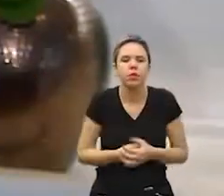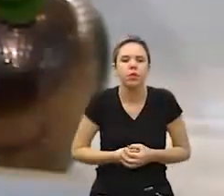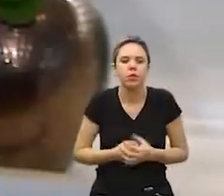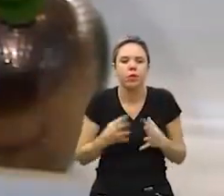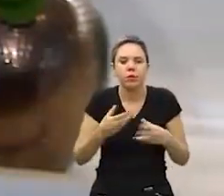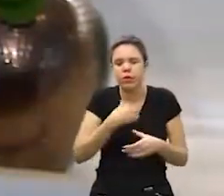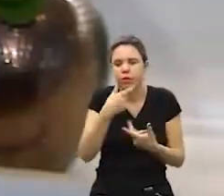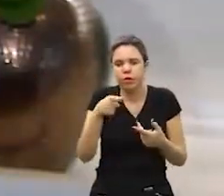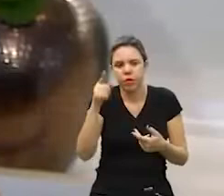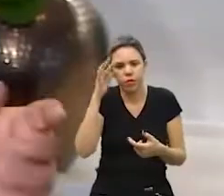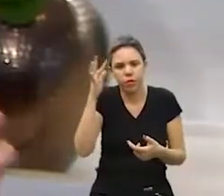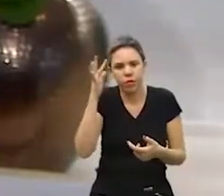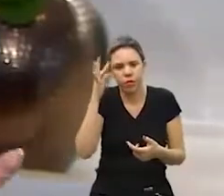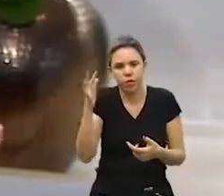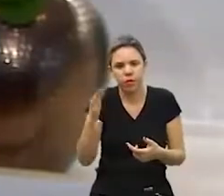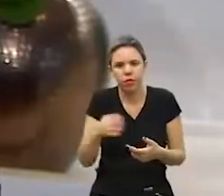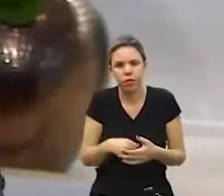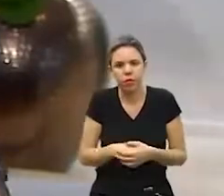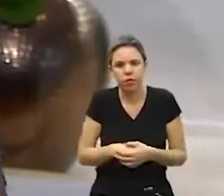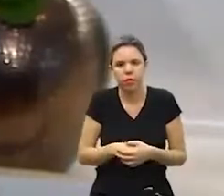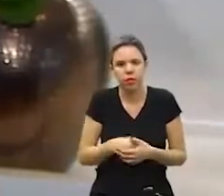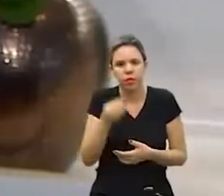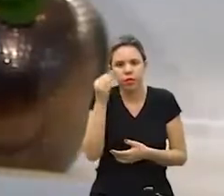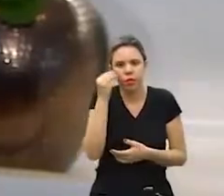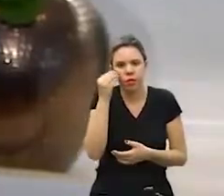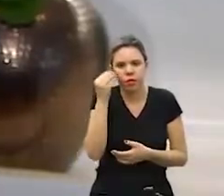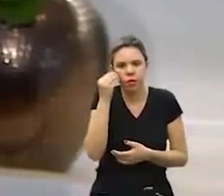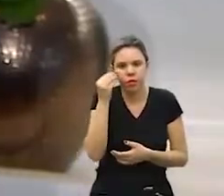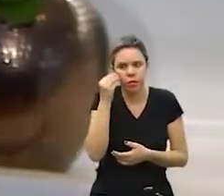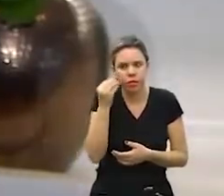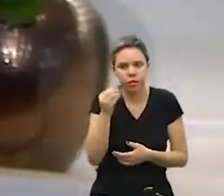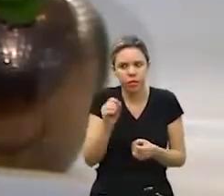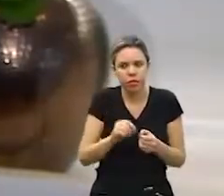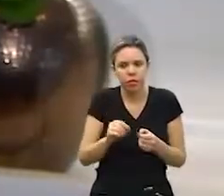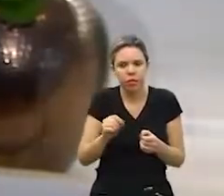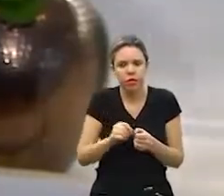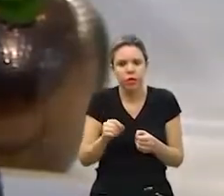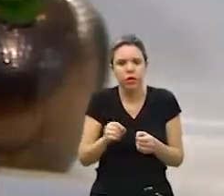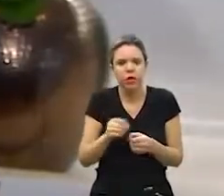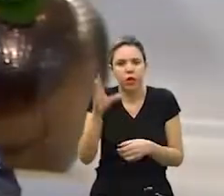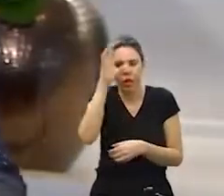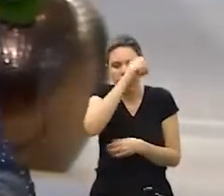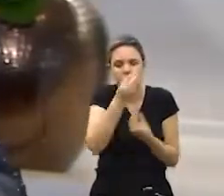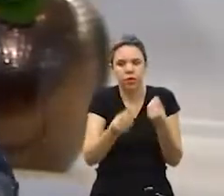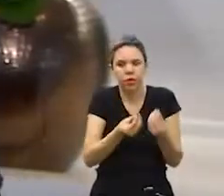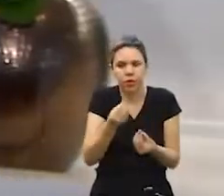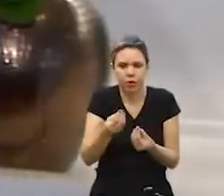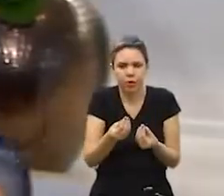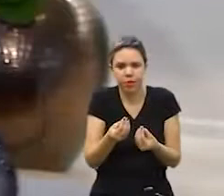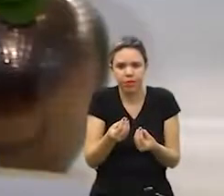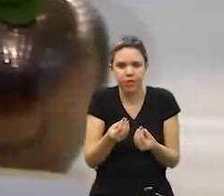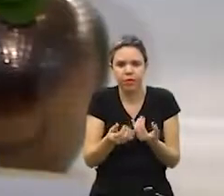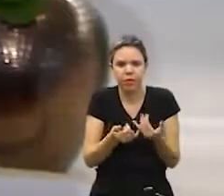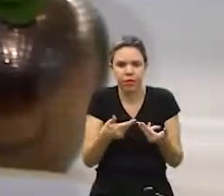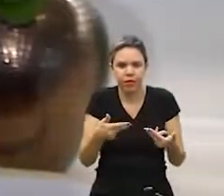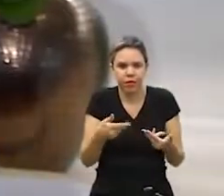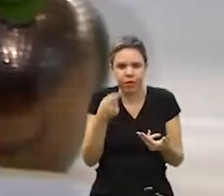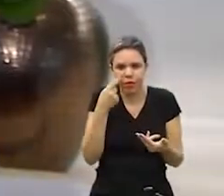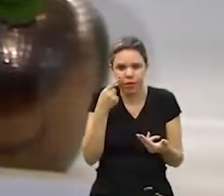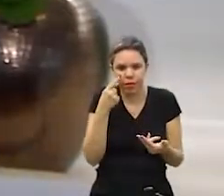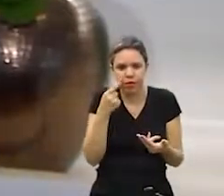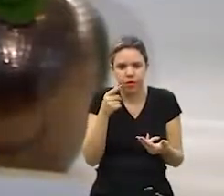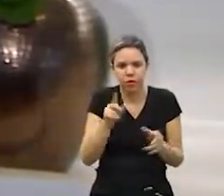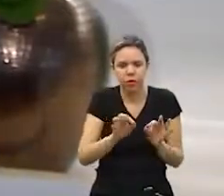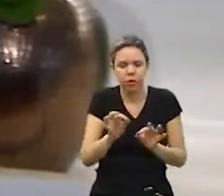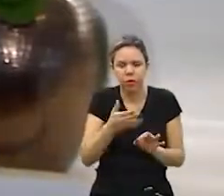assim. Todas as frutas que você imaginar, é questão de teste, tá, gente? Todo mundo fala assim, como que você aprende isso? É testando e brincando e vendo